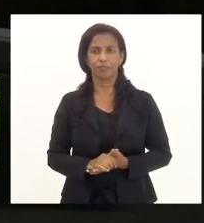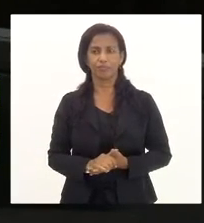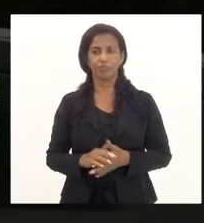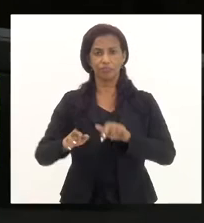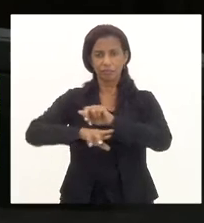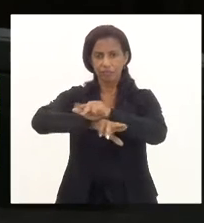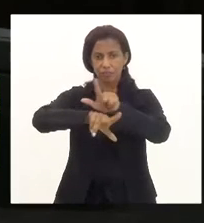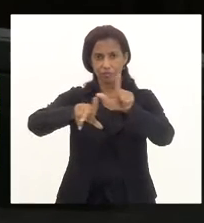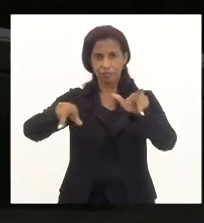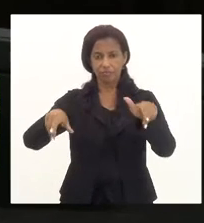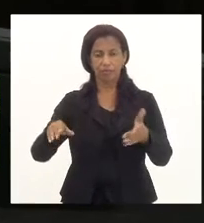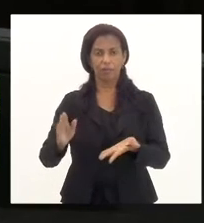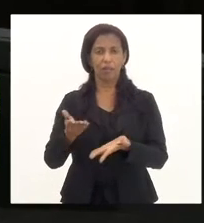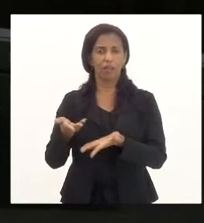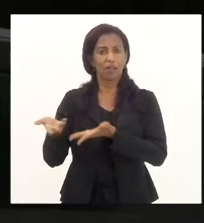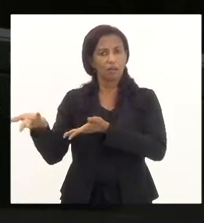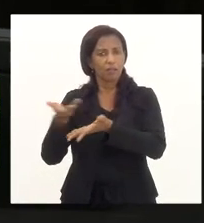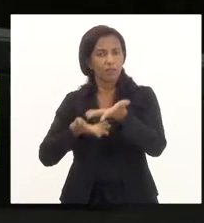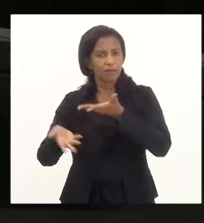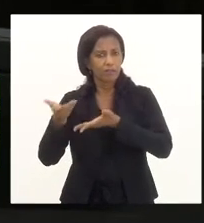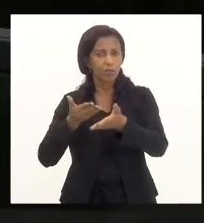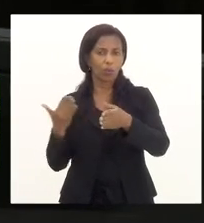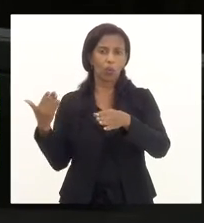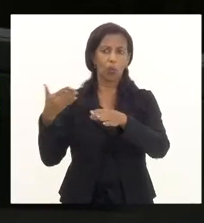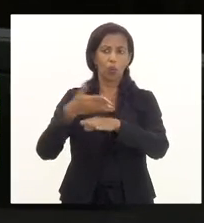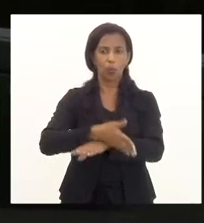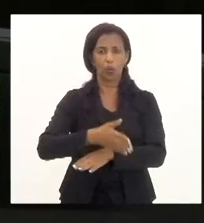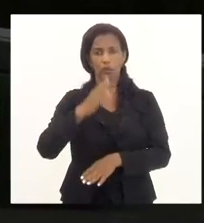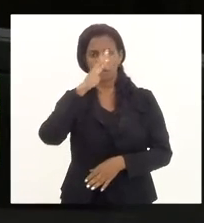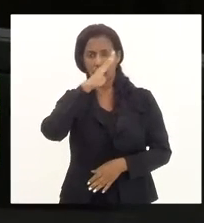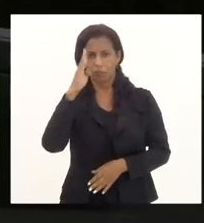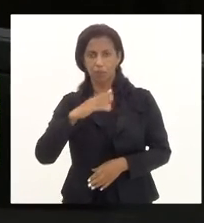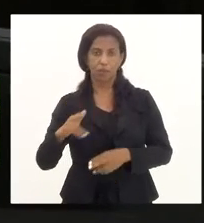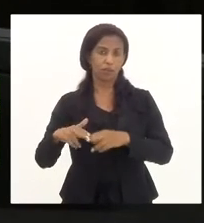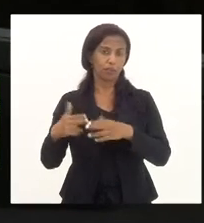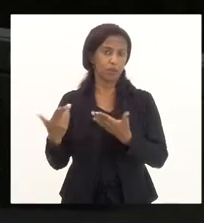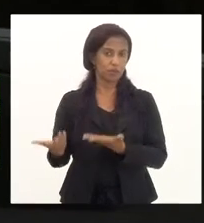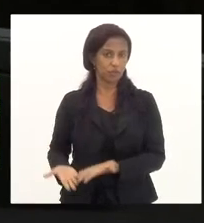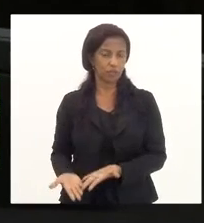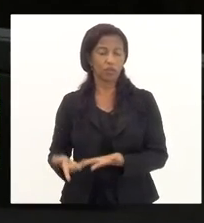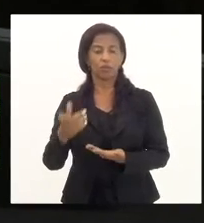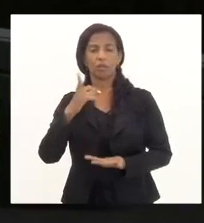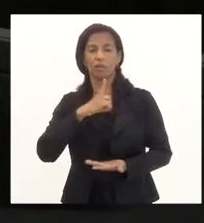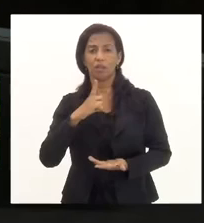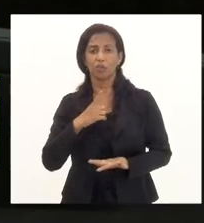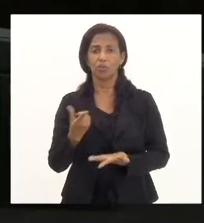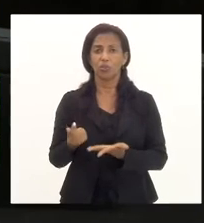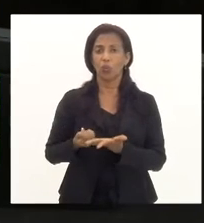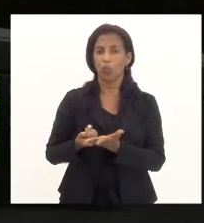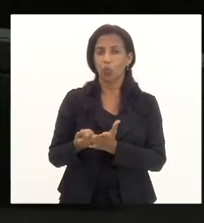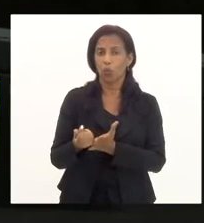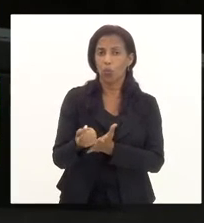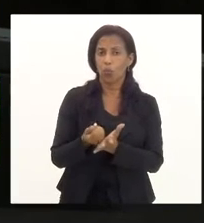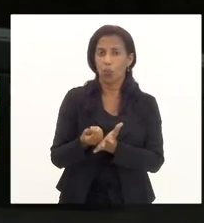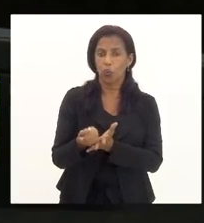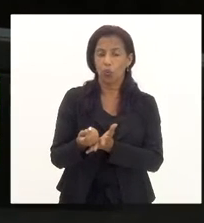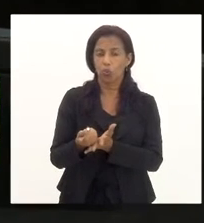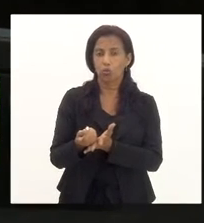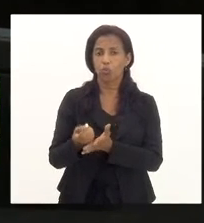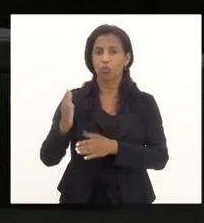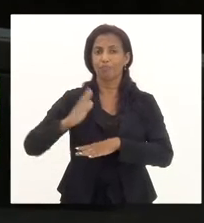diversos investidores não ingressem no Brasil por conta disso que a gente tem um custo financeiro